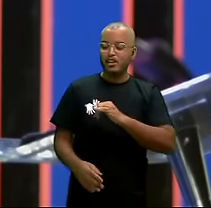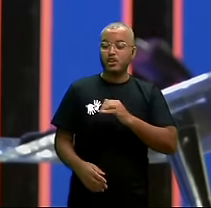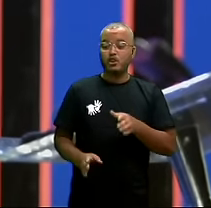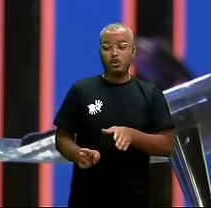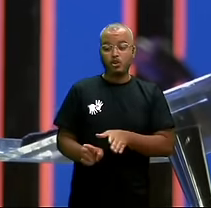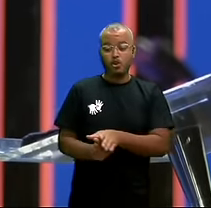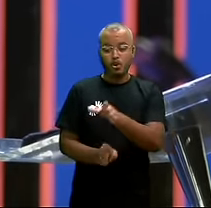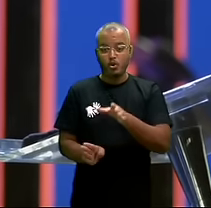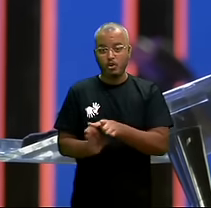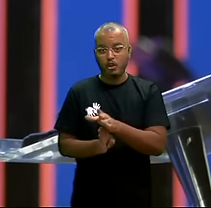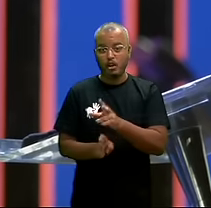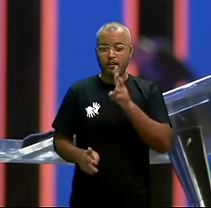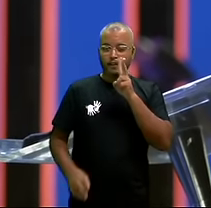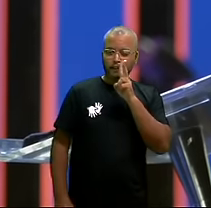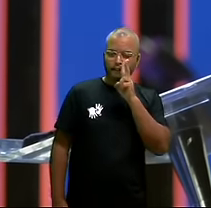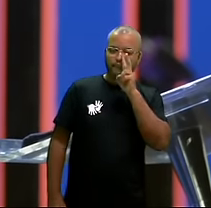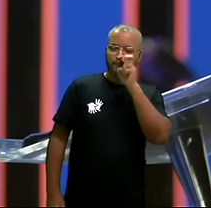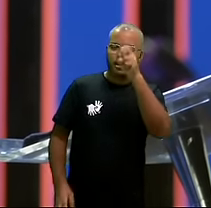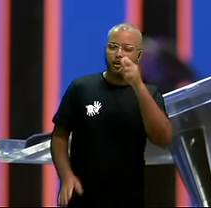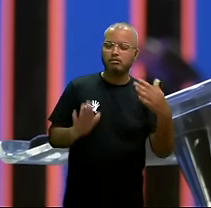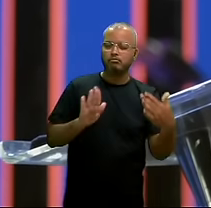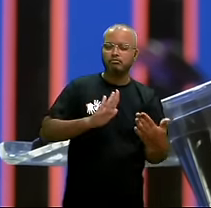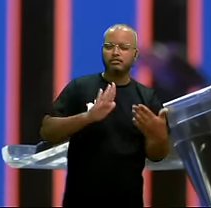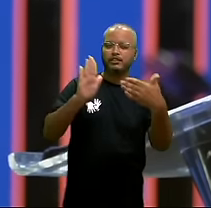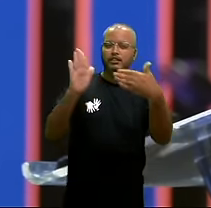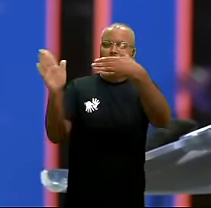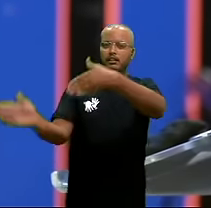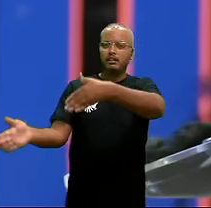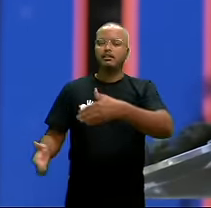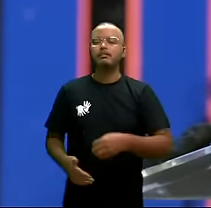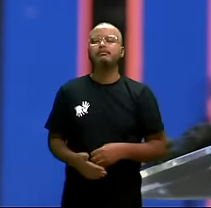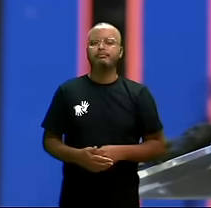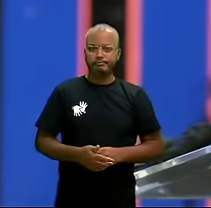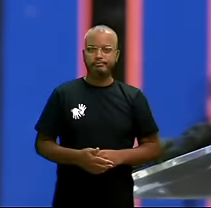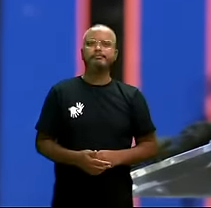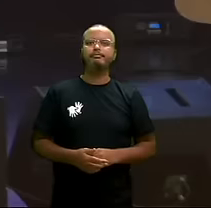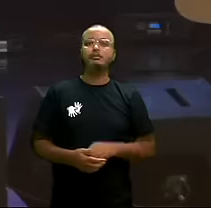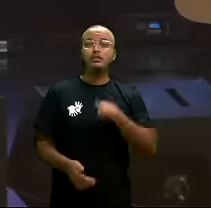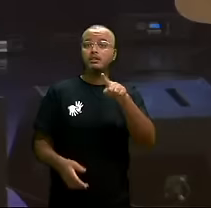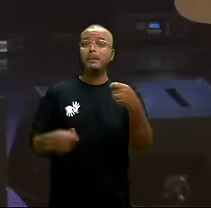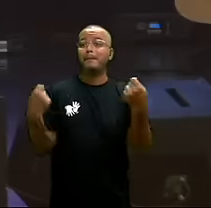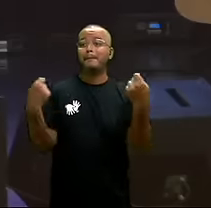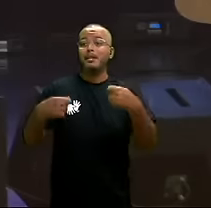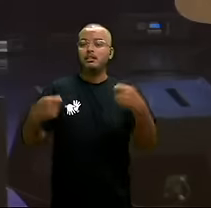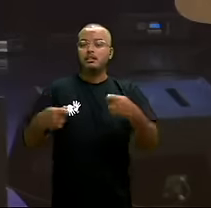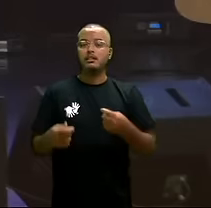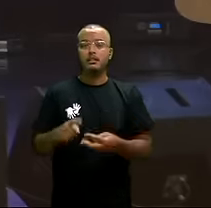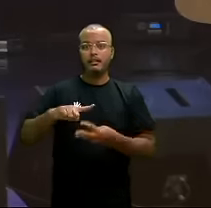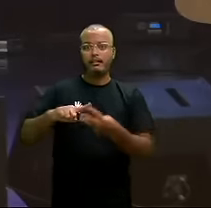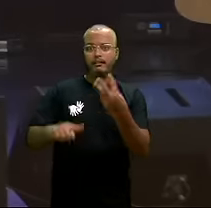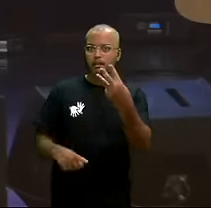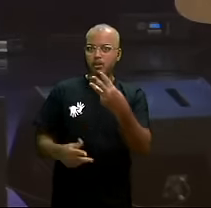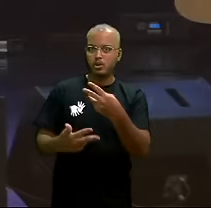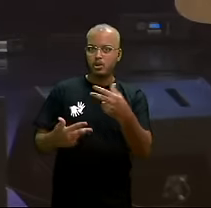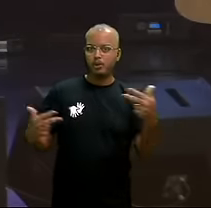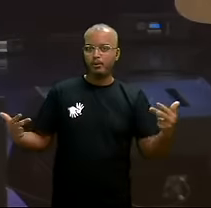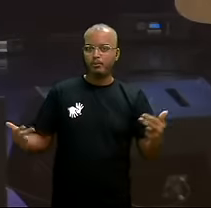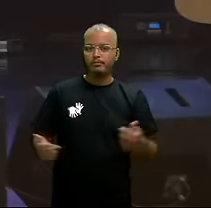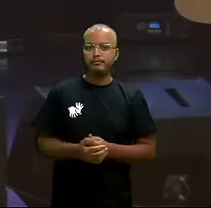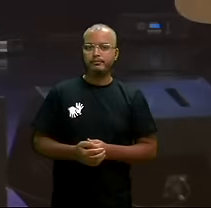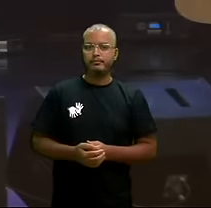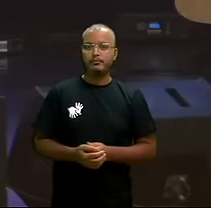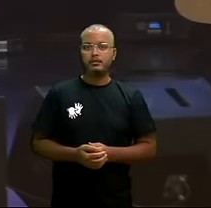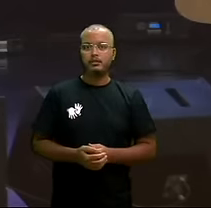coragem e fidelidade. É a única coisa que você precisa. Fato é que Josué vai ser o